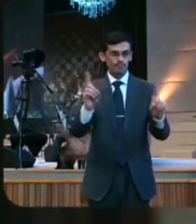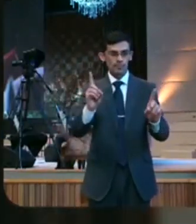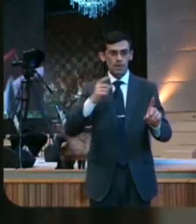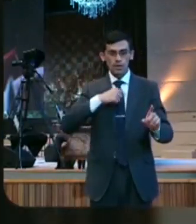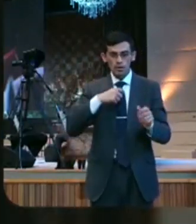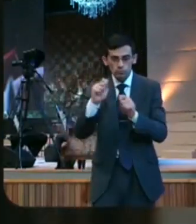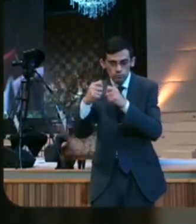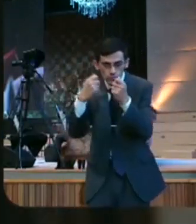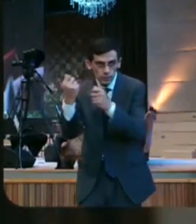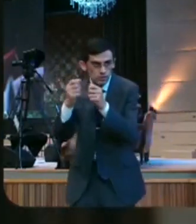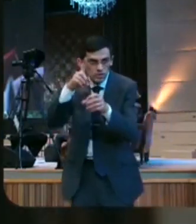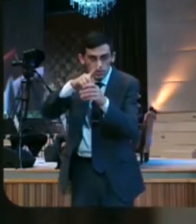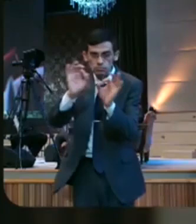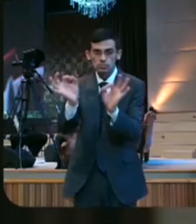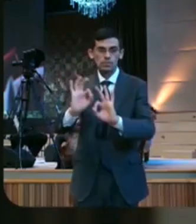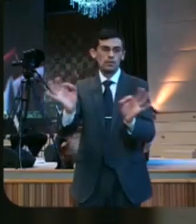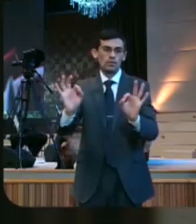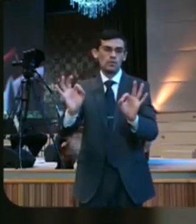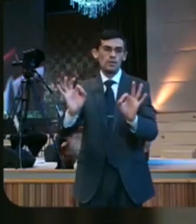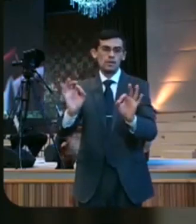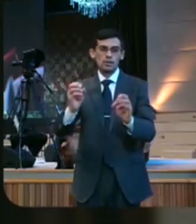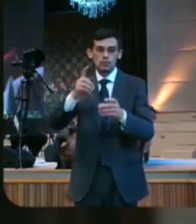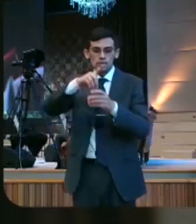não administro o dízimo.